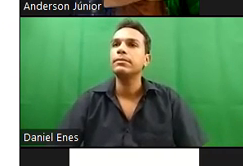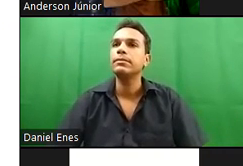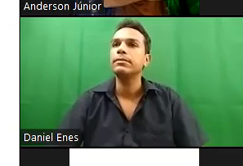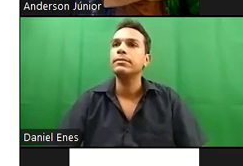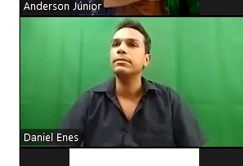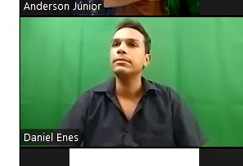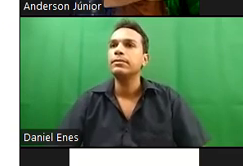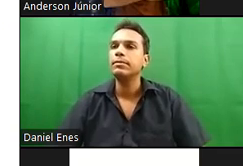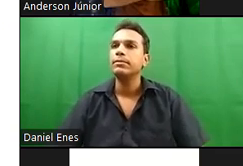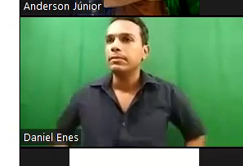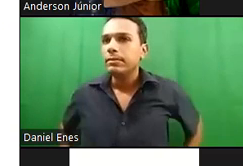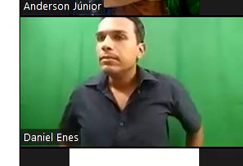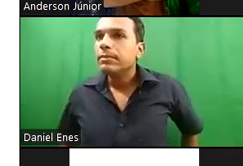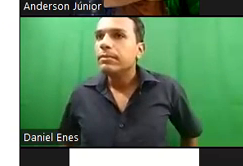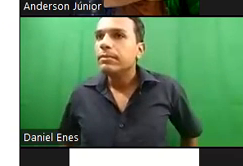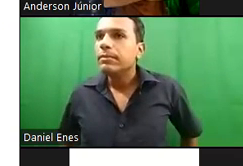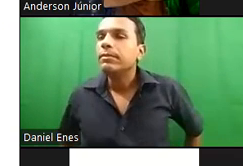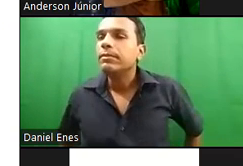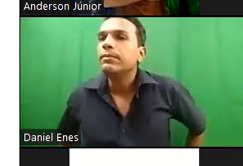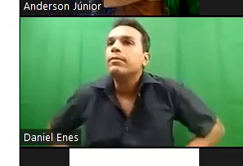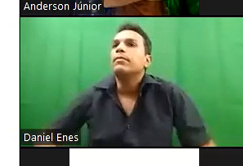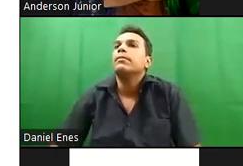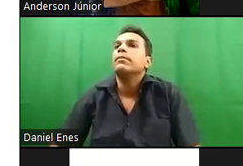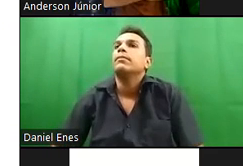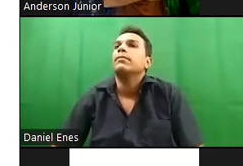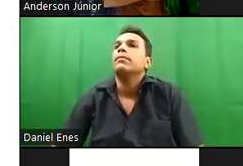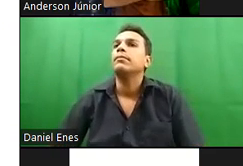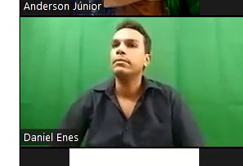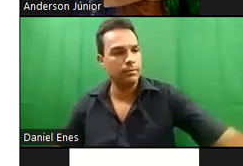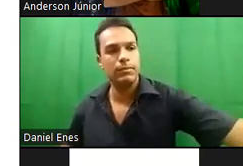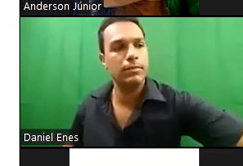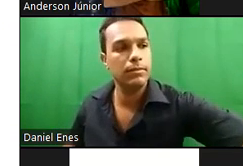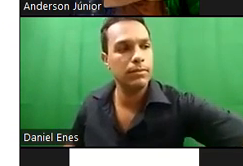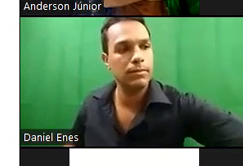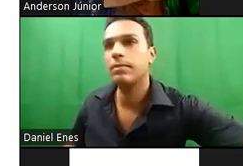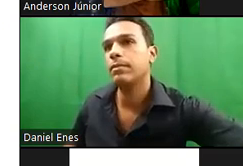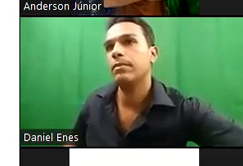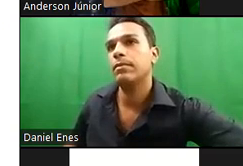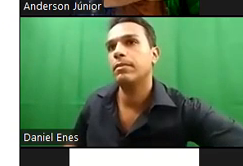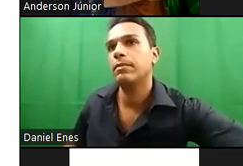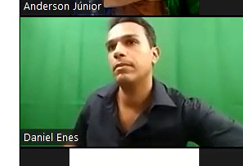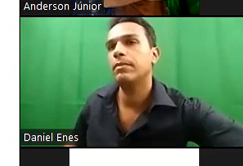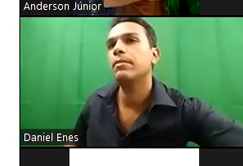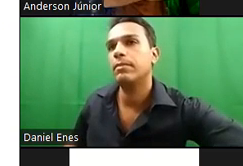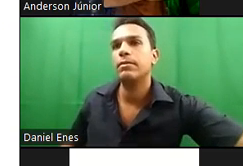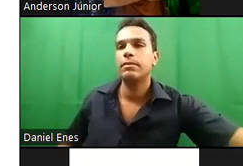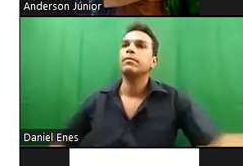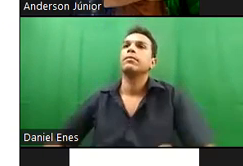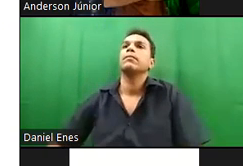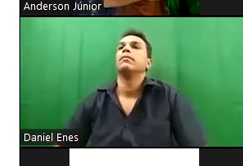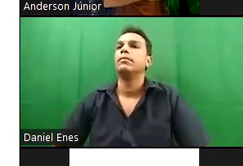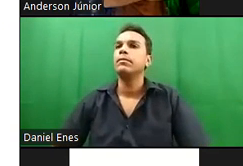presidente ou ex-presidente da Ambev. Não sei se você sabe a história. Precisou de um cara que sabia falar